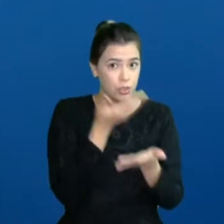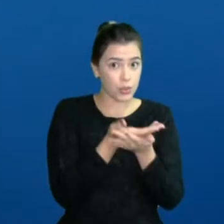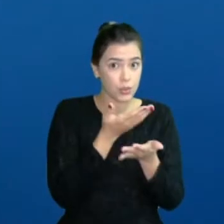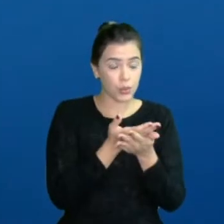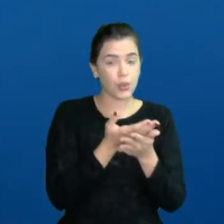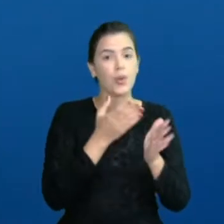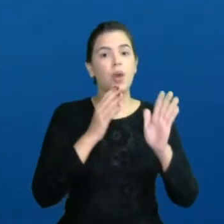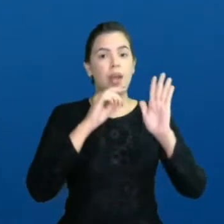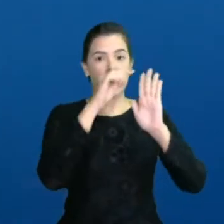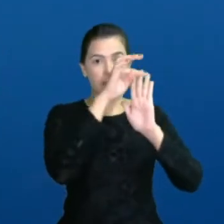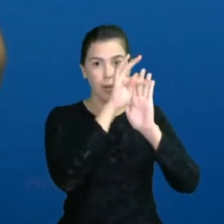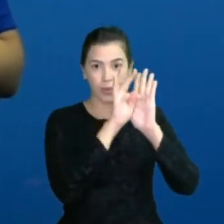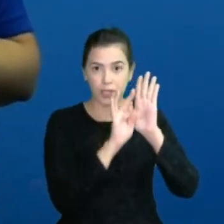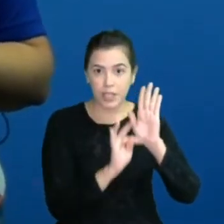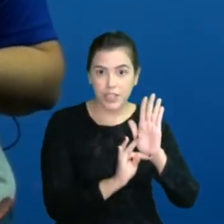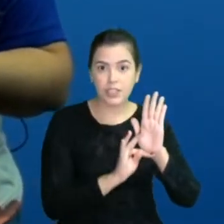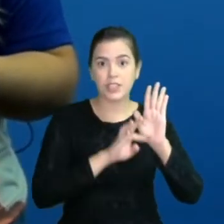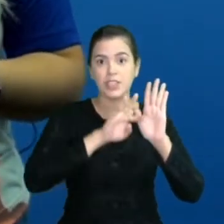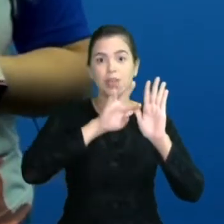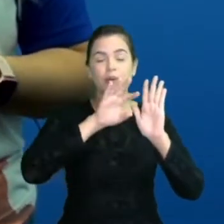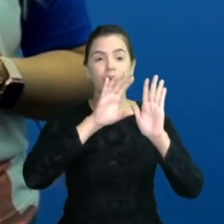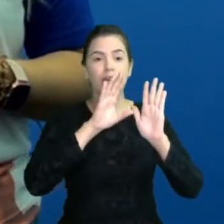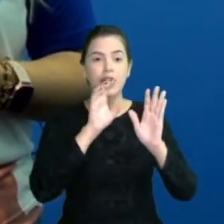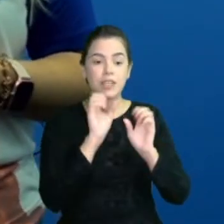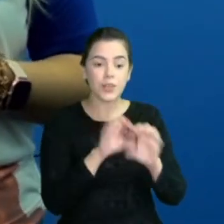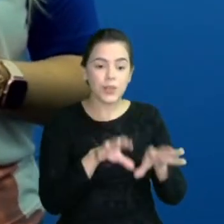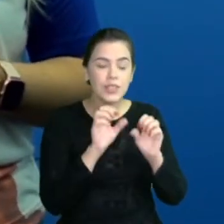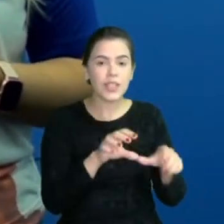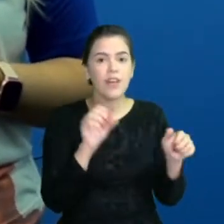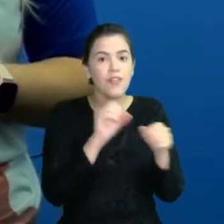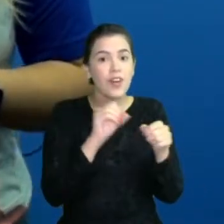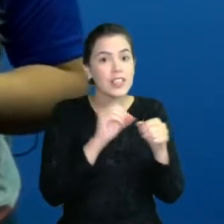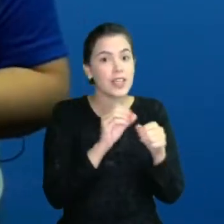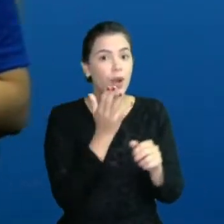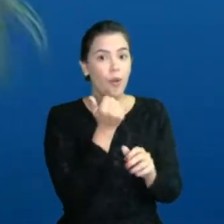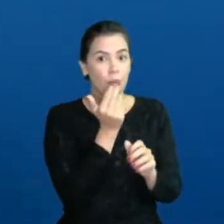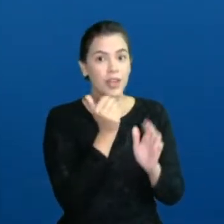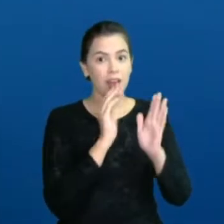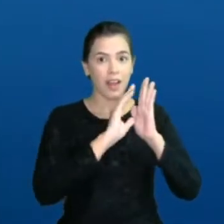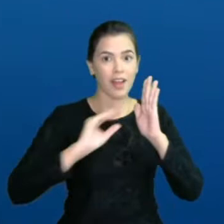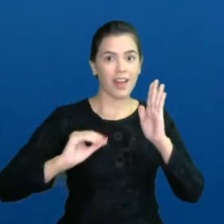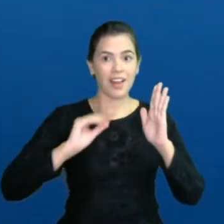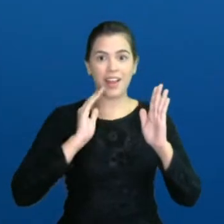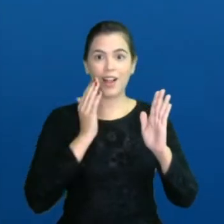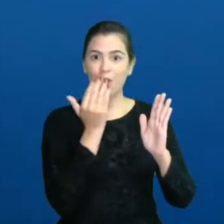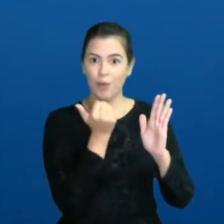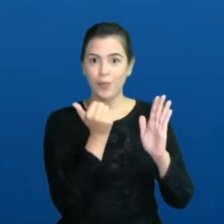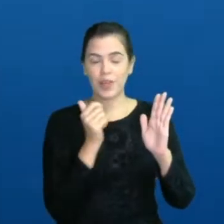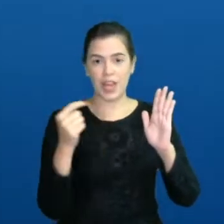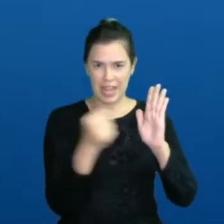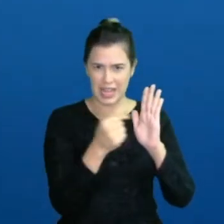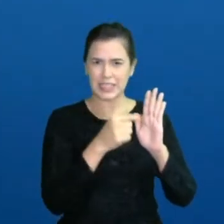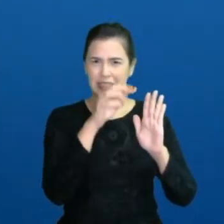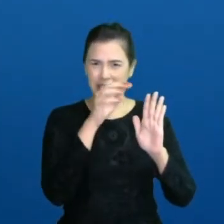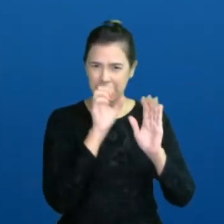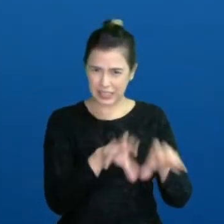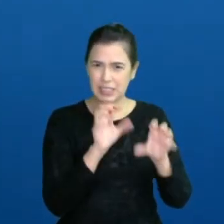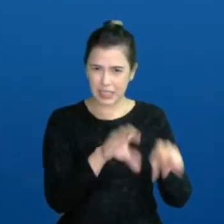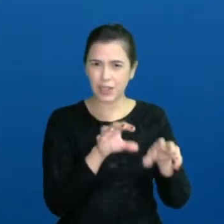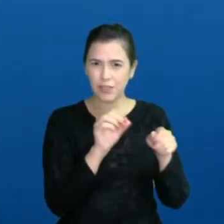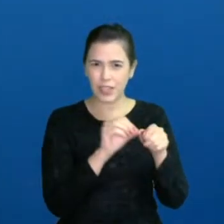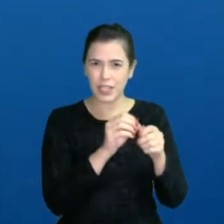Receita é aquele textinho que nos ensina a fazer uma comida. esse texto aqui está ensinando a fazer uma